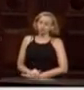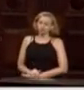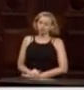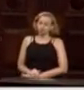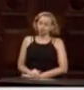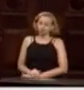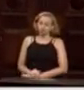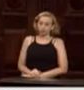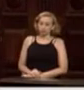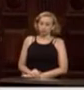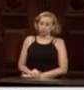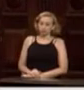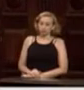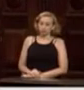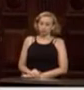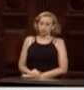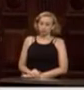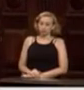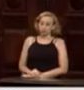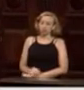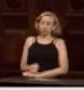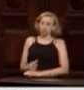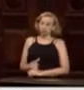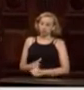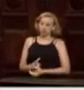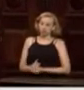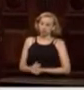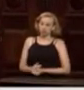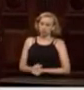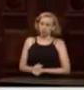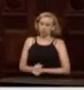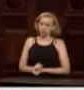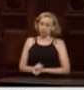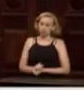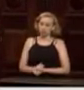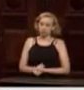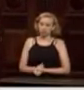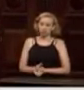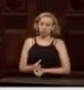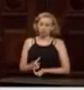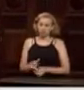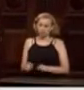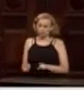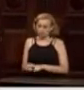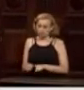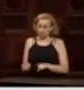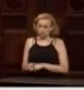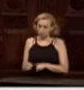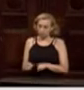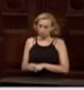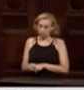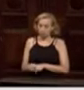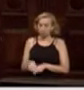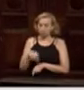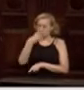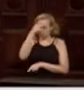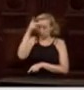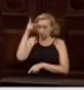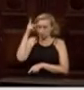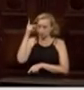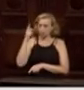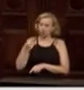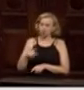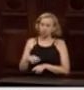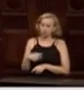nós esperamos que ocorra também com os denunciados que fazem parte, ou os acusados que fazem parte